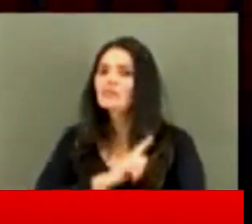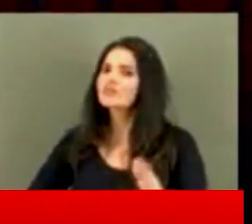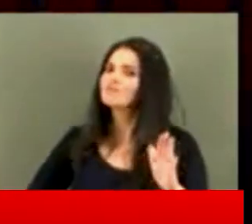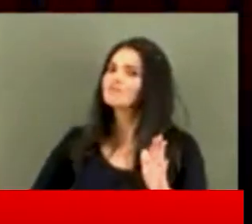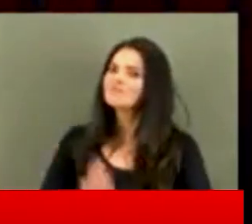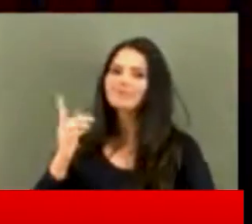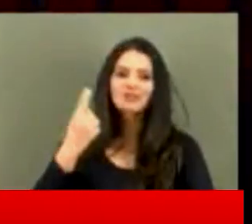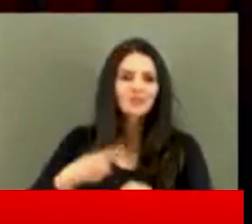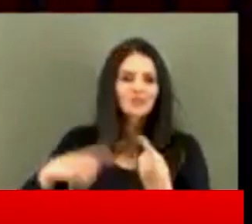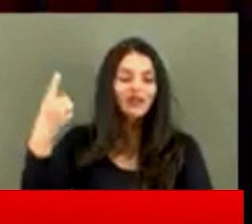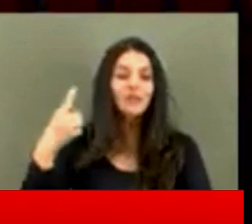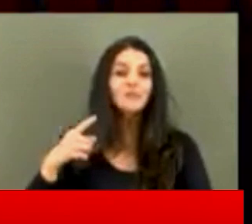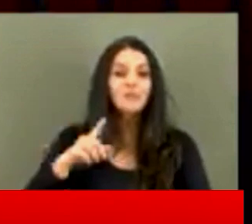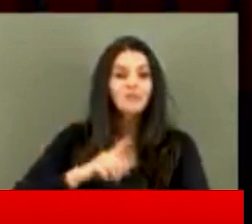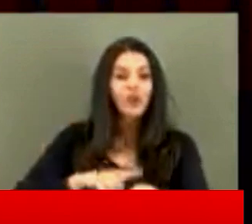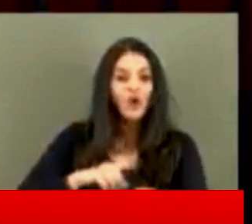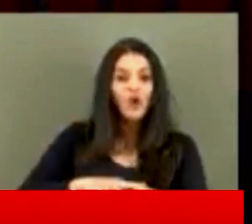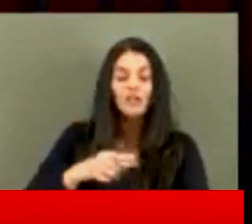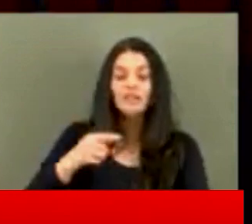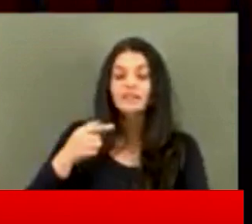às 19:54